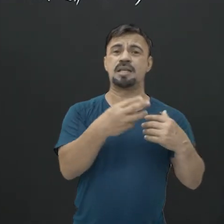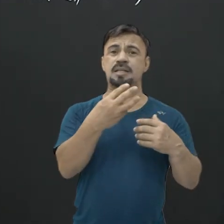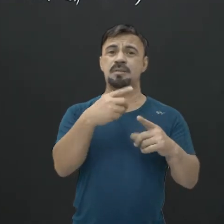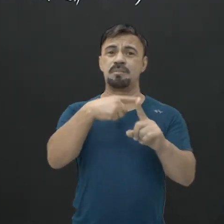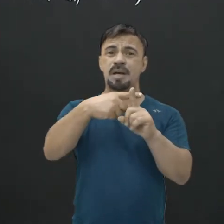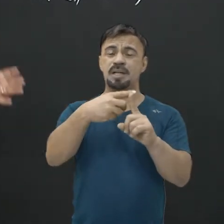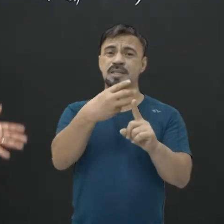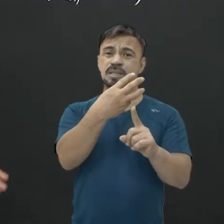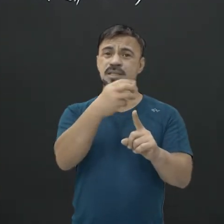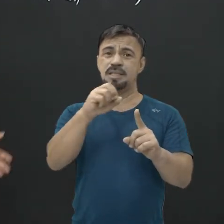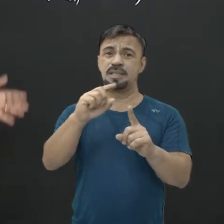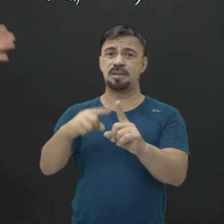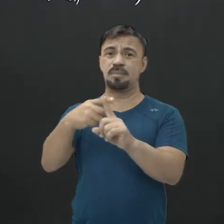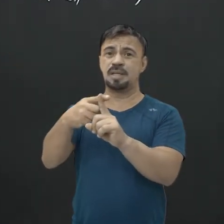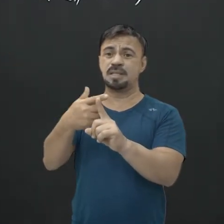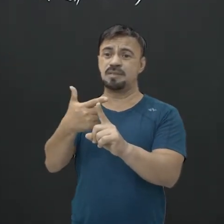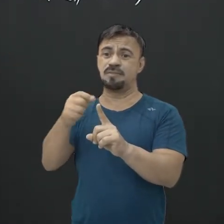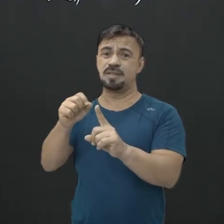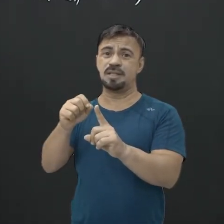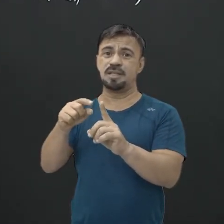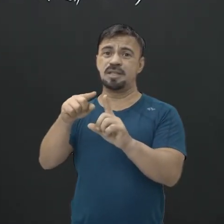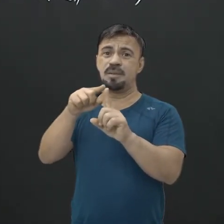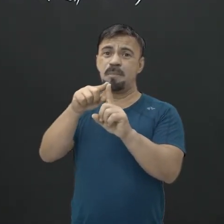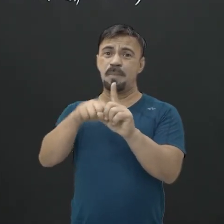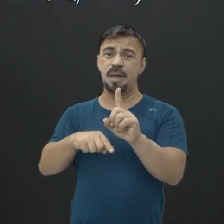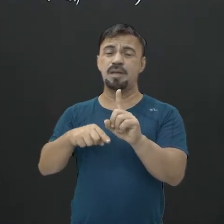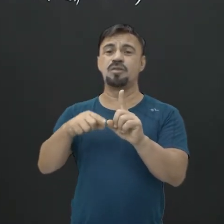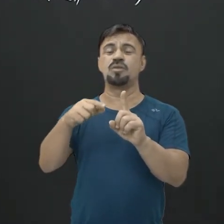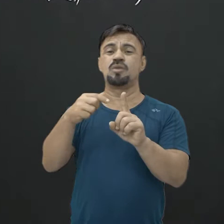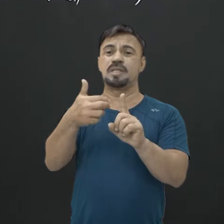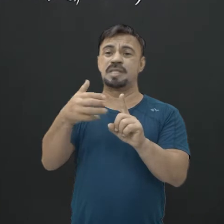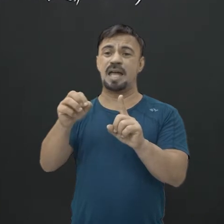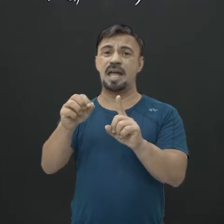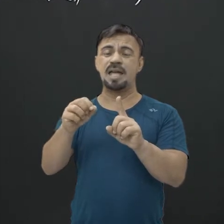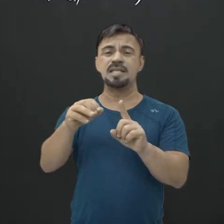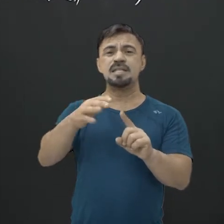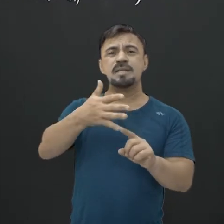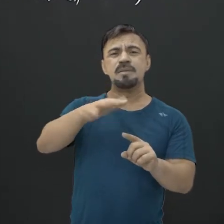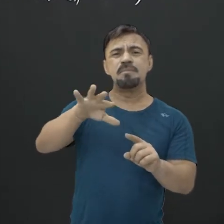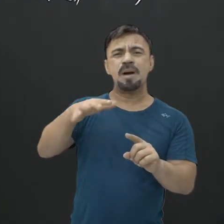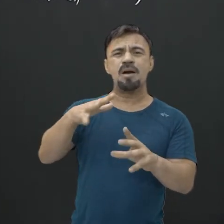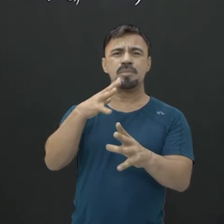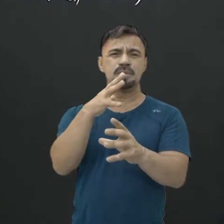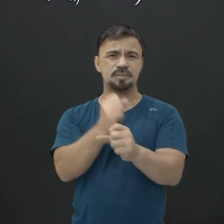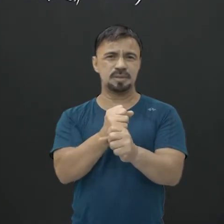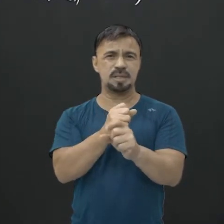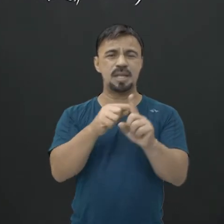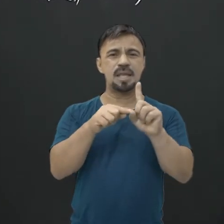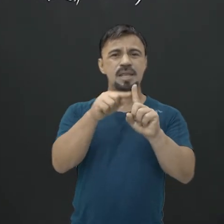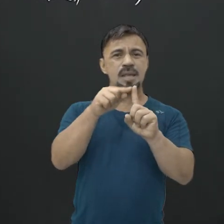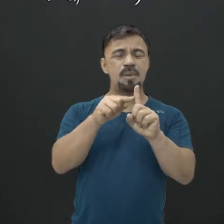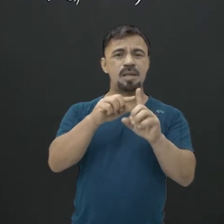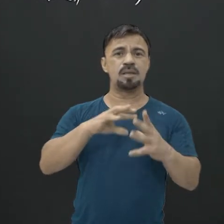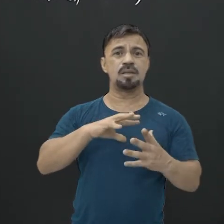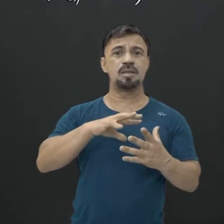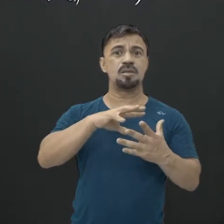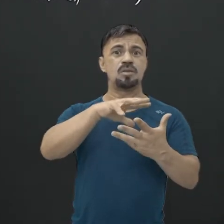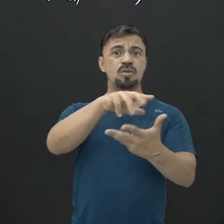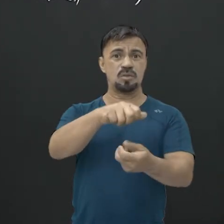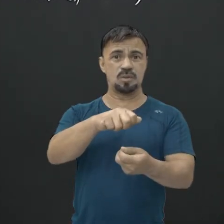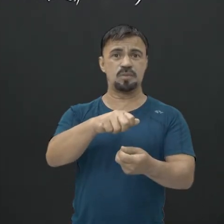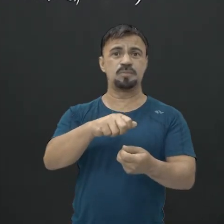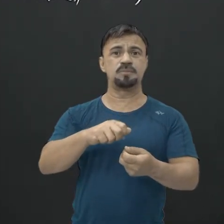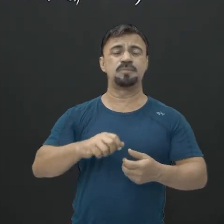outro, o 20 de outro, o menos 10 de outro e vou fazer uma média da temperatura geral.